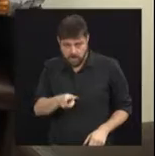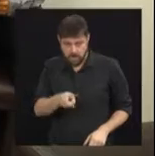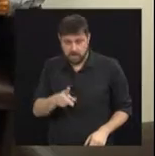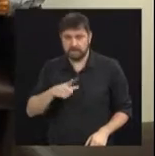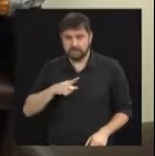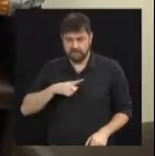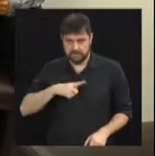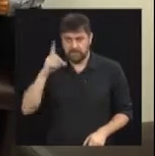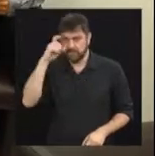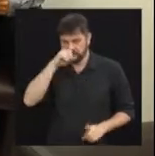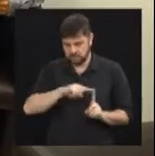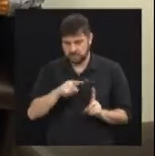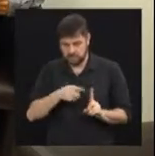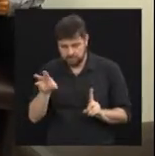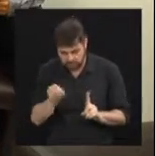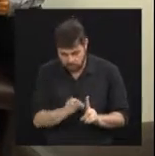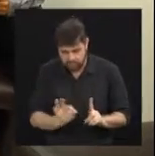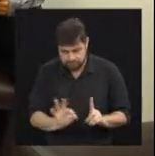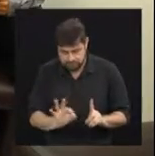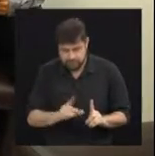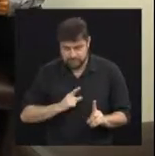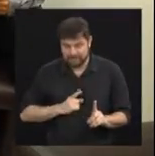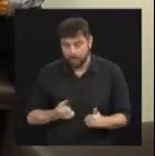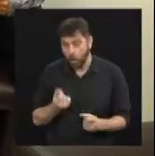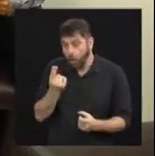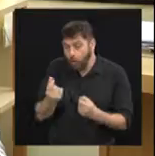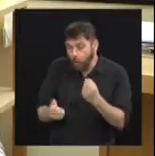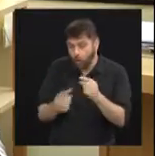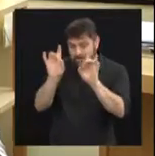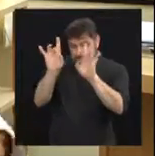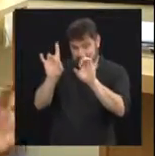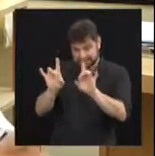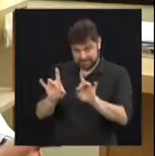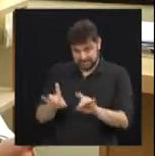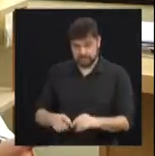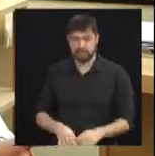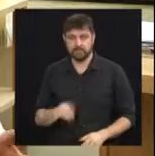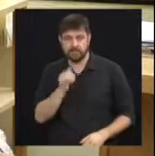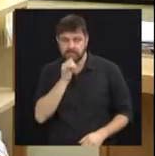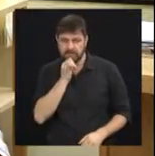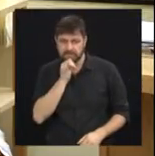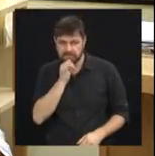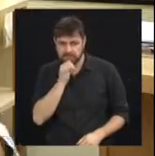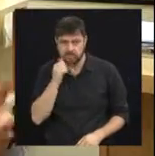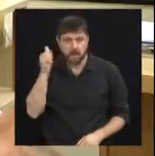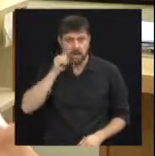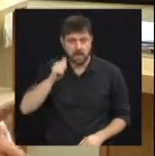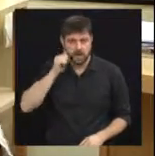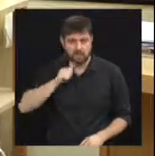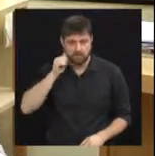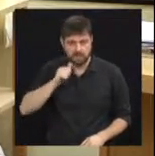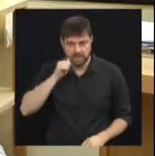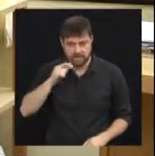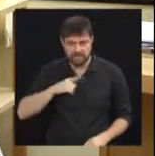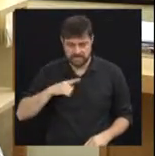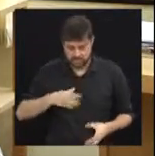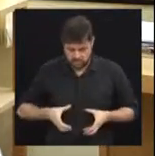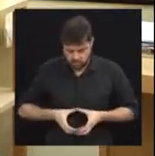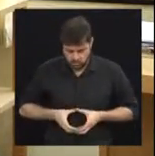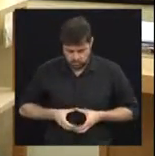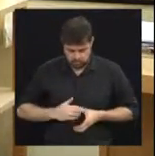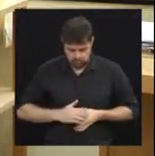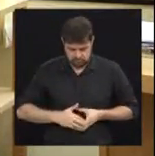tem dificuldade para engravidar em situações mais específicas mesmo. Por exemplo, em algumas mulheres com